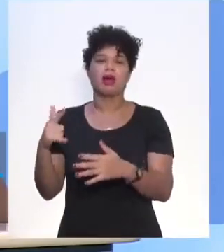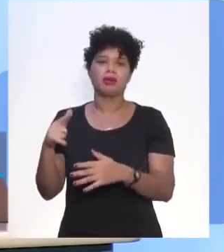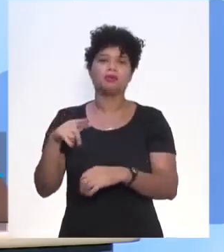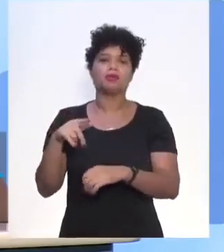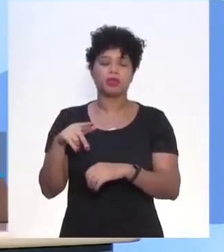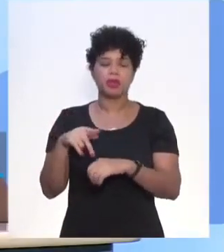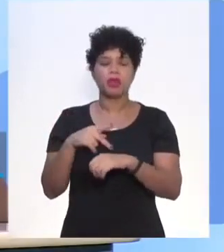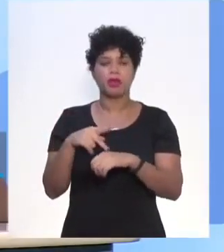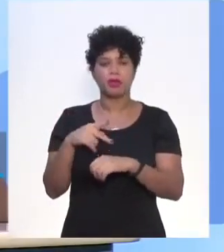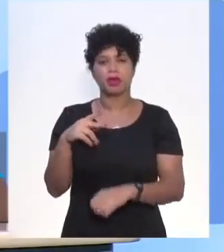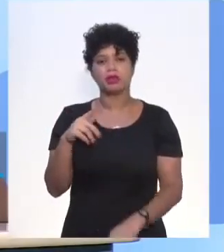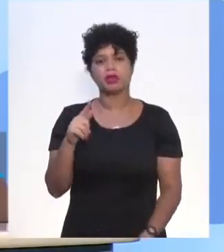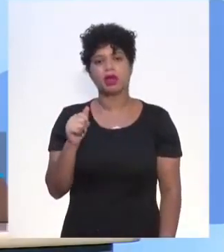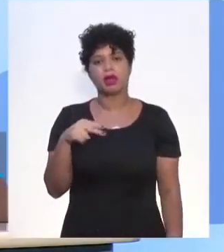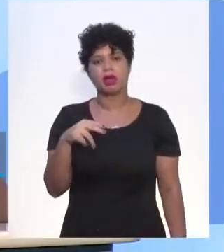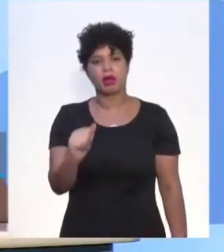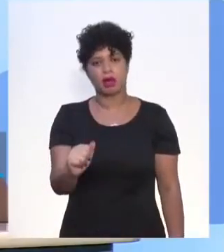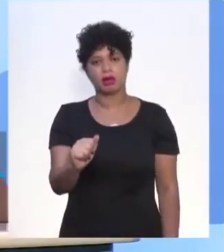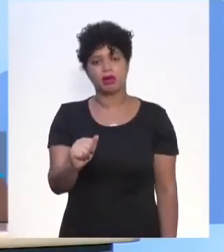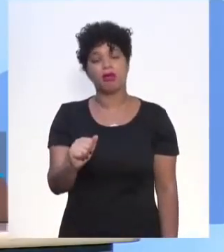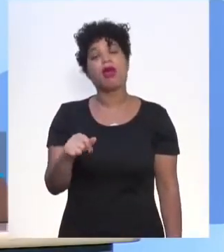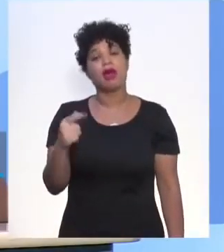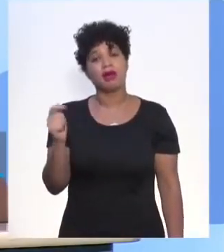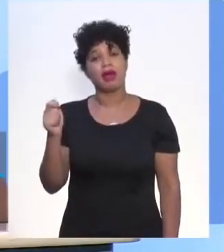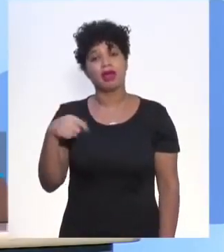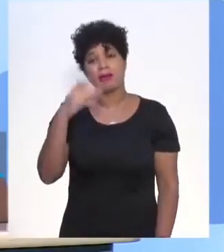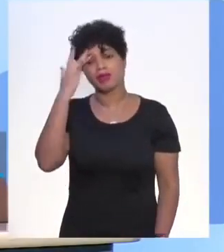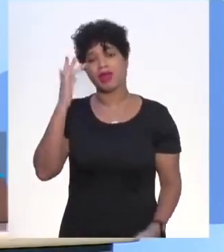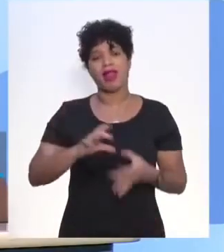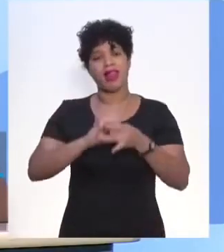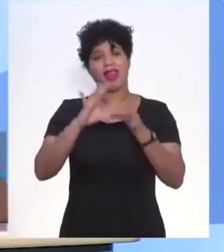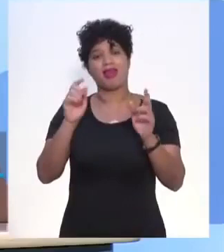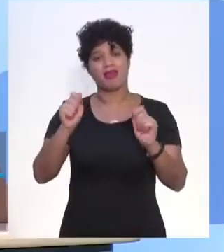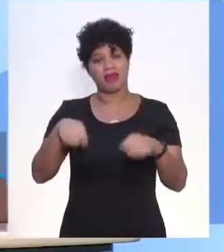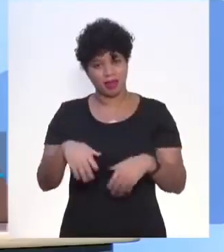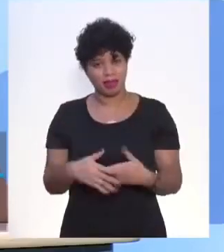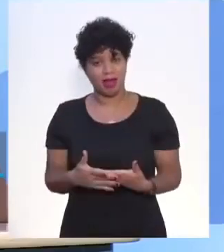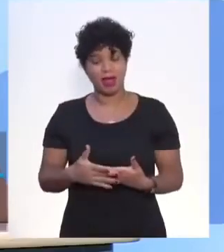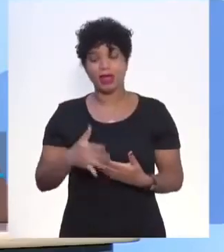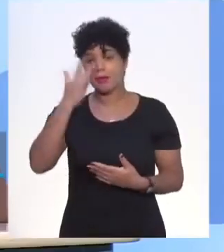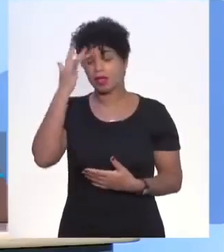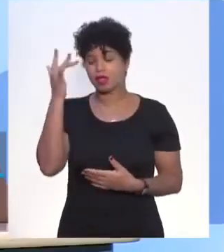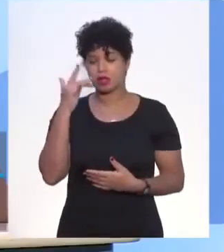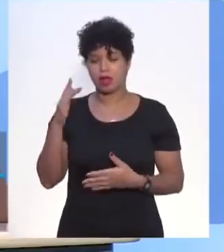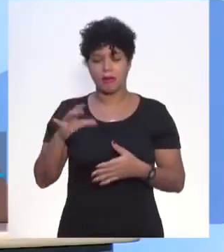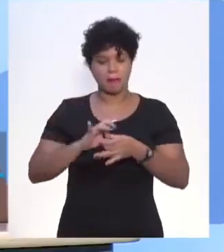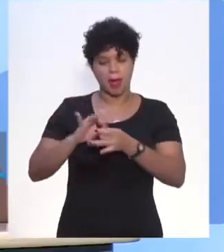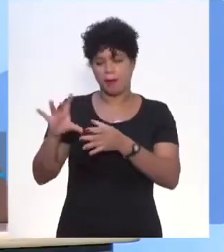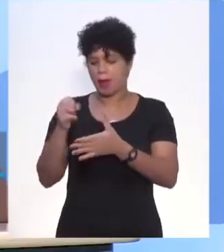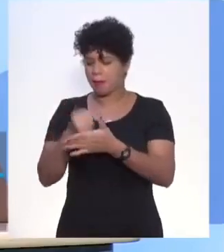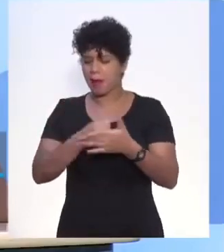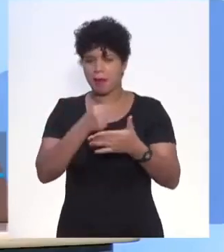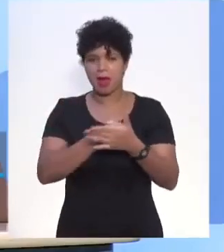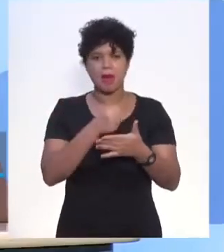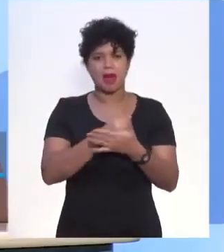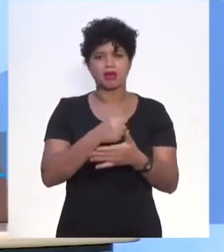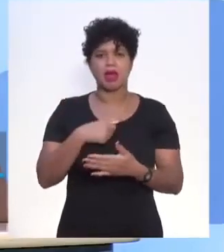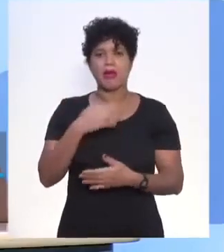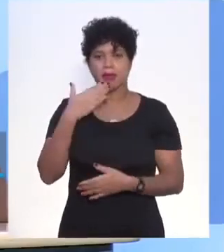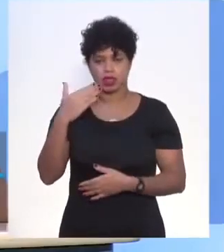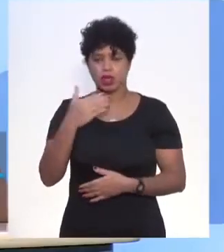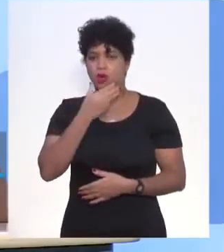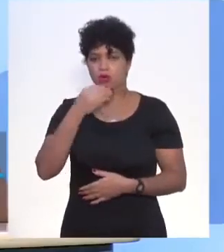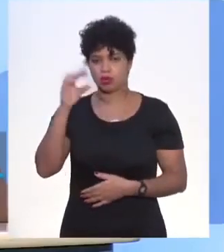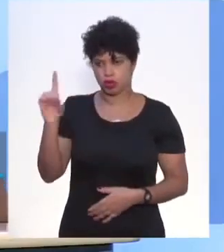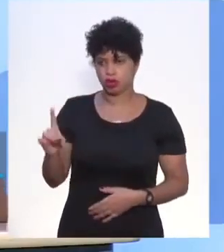mas também libertá-la do domínio dos britânicos. Então, a rebelião Achante, nesse período que eu coloquei para vocês, aí sim eu vou pedir para o diretor